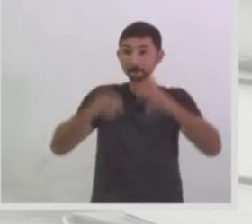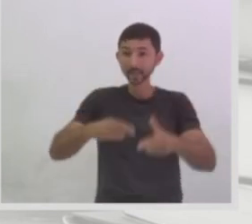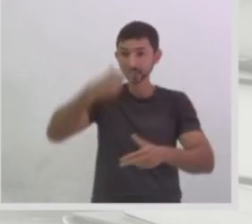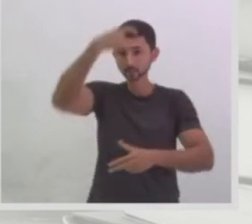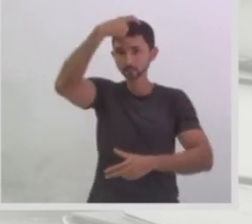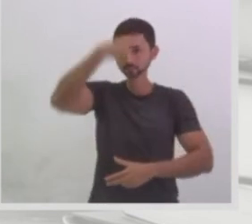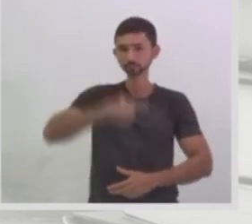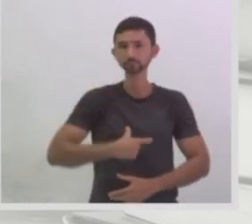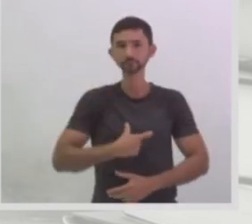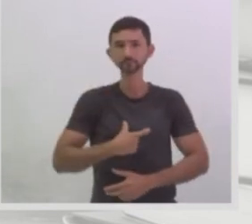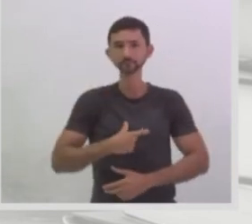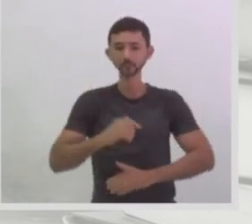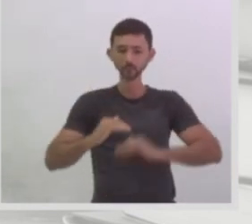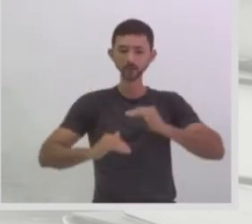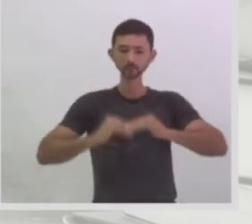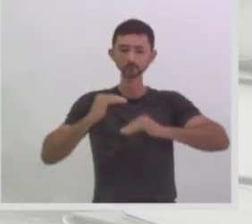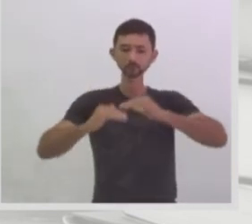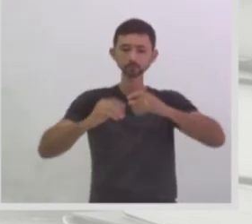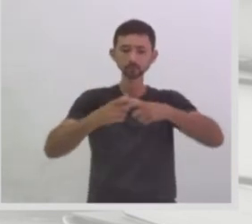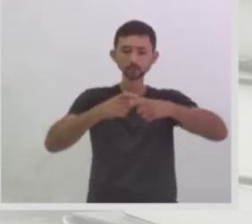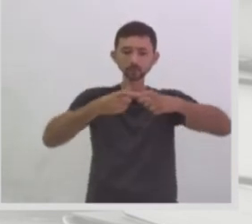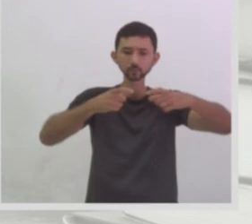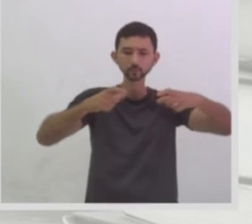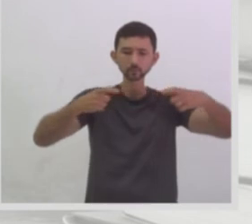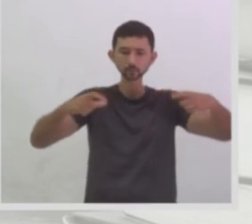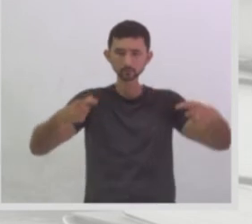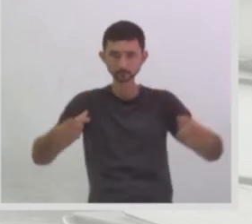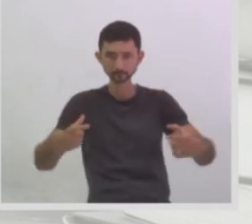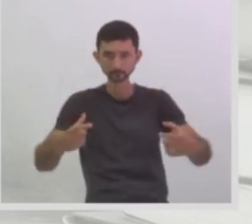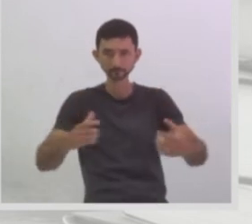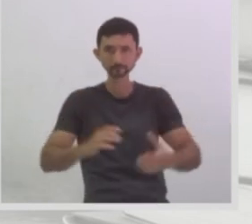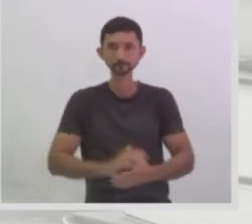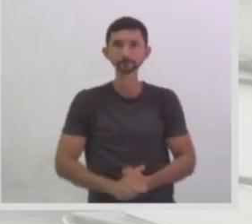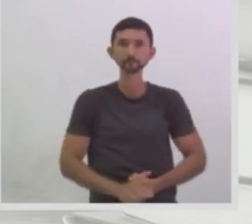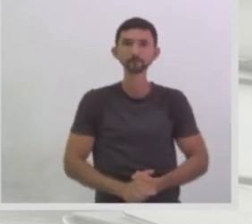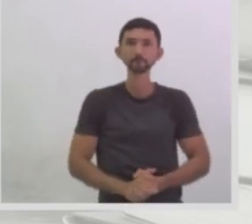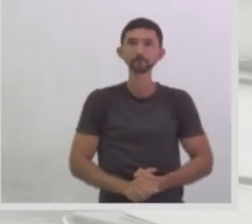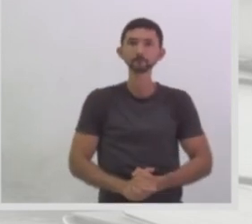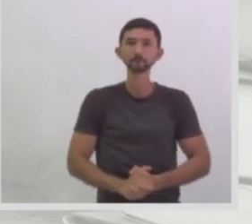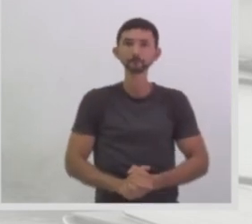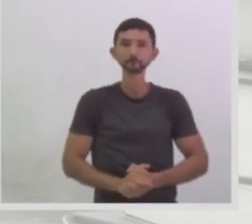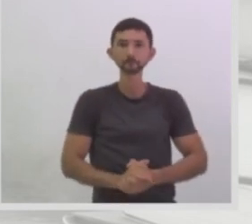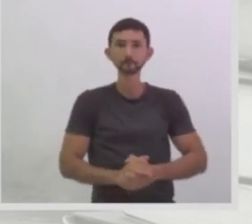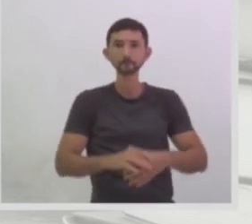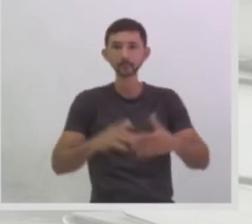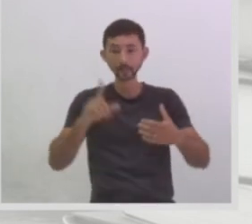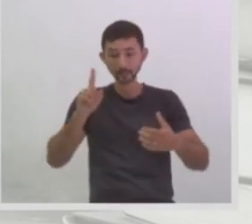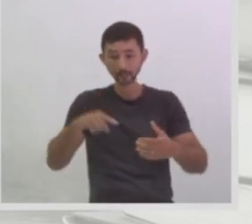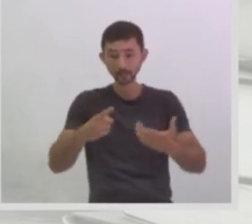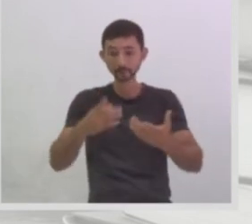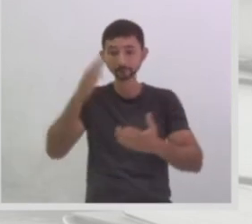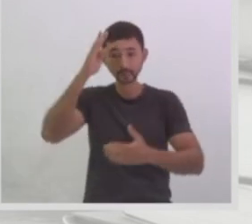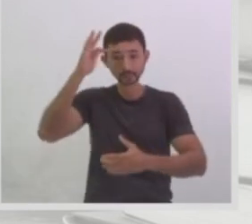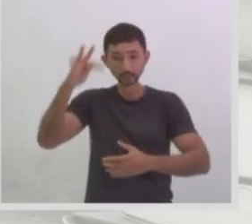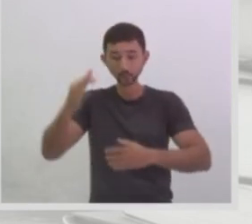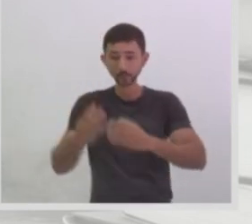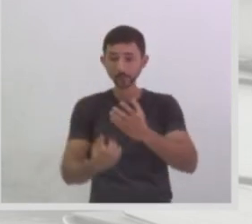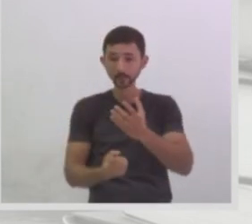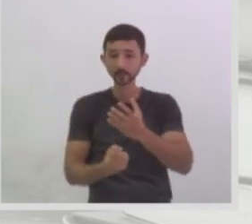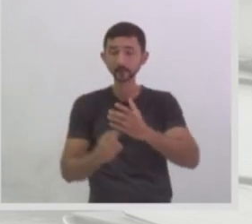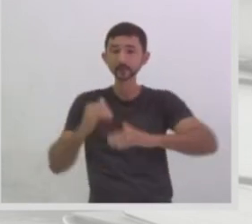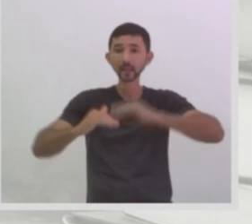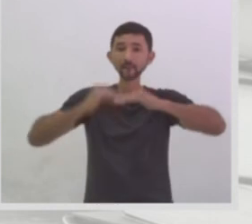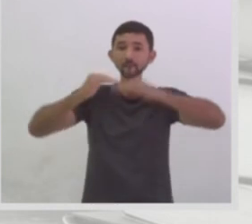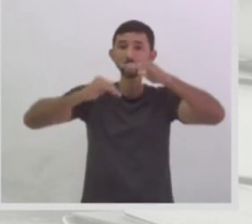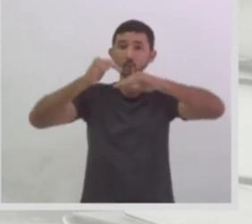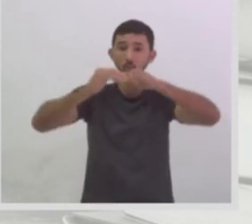tornassem dominantes, dando origem a uma nova espécie. Esta é a forma como a teoria evolucionista explica